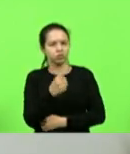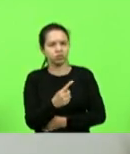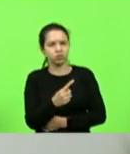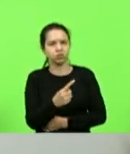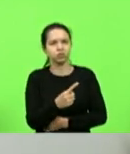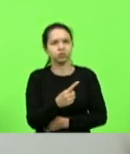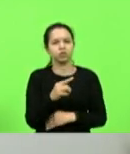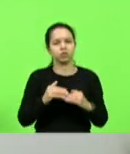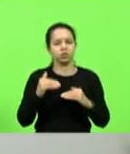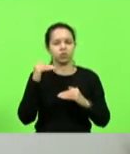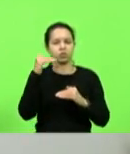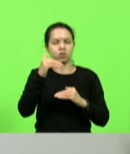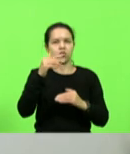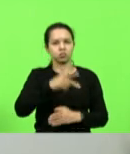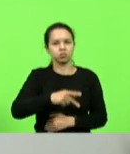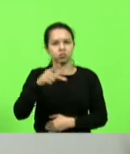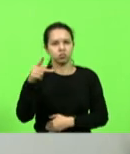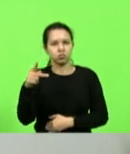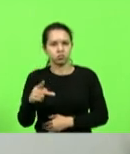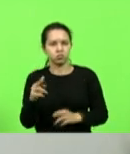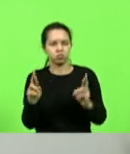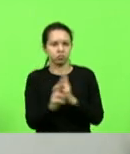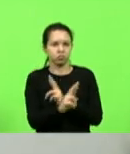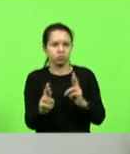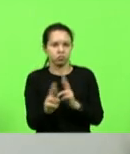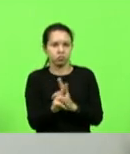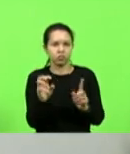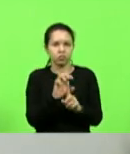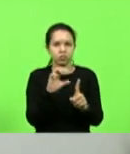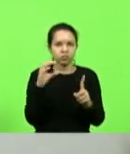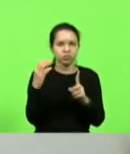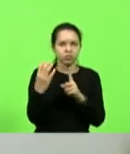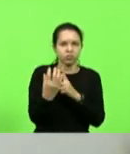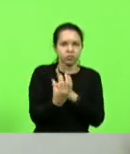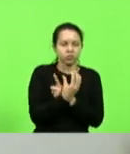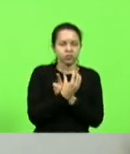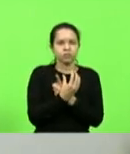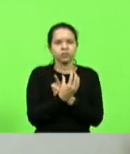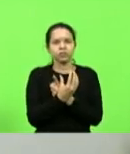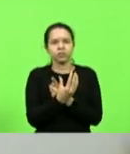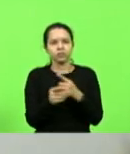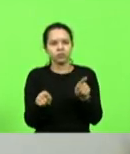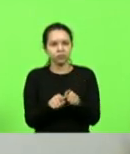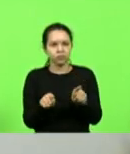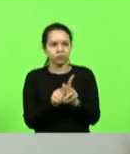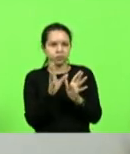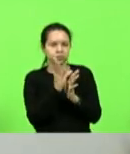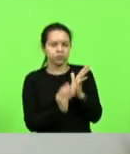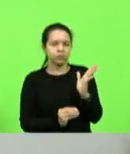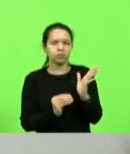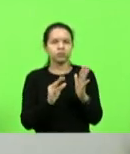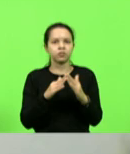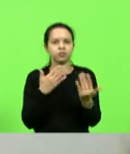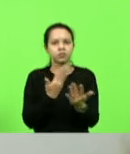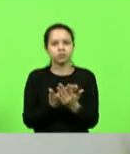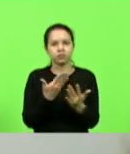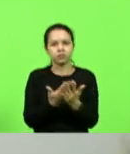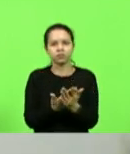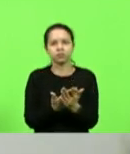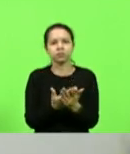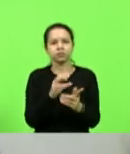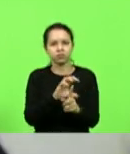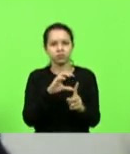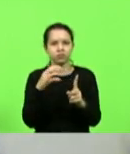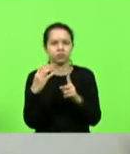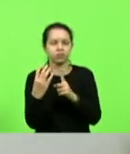autoridade do professor, da relação com a comunidade, da referência da escola com a comunidade. Então, me parece